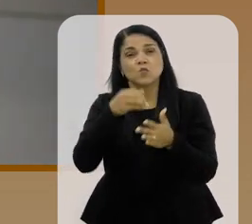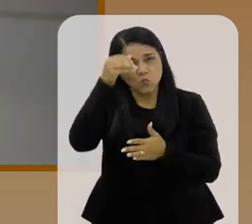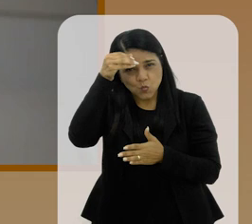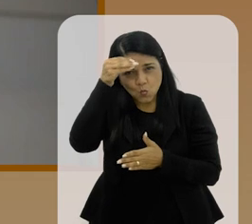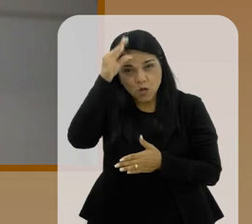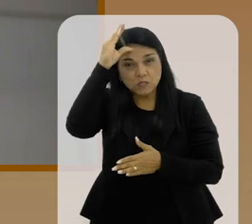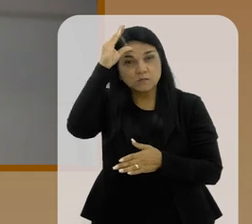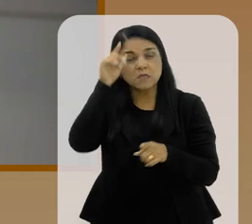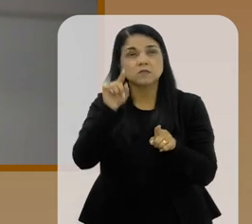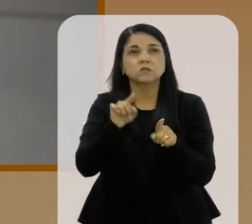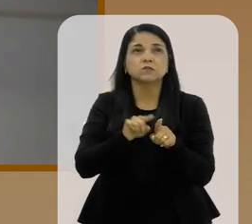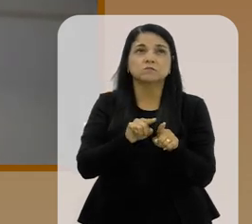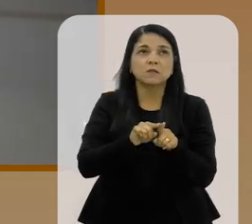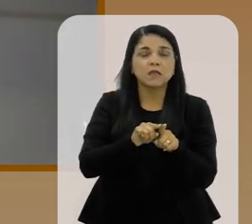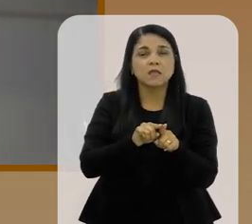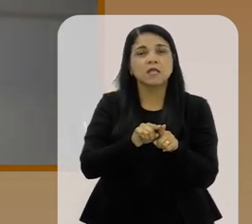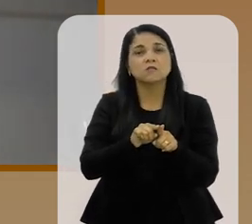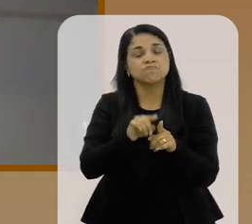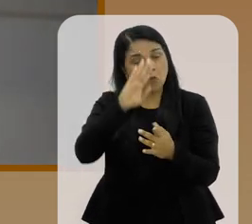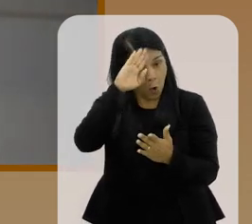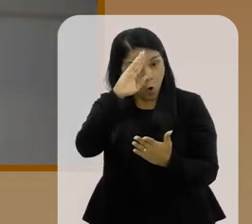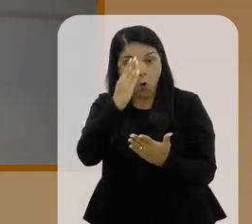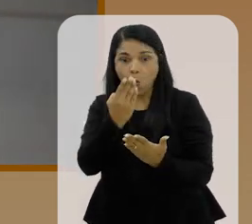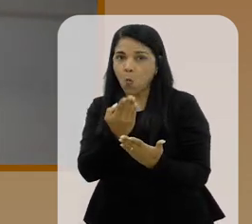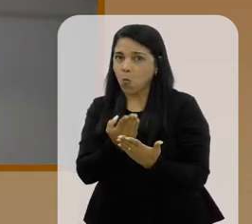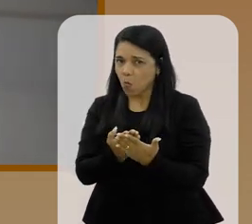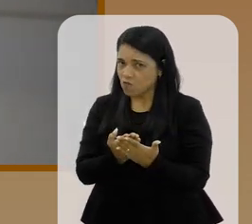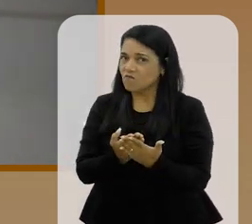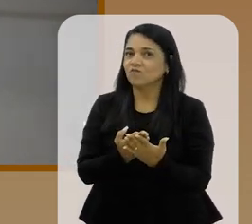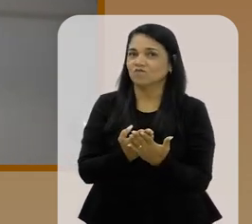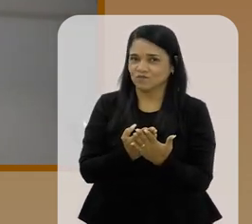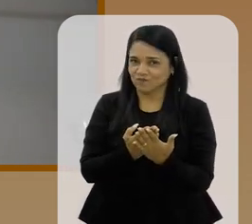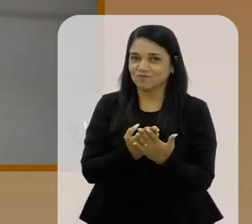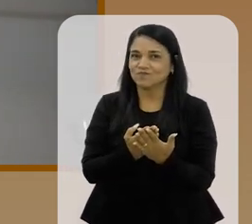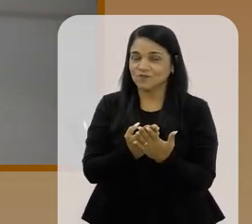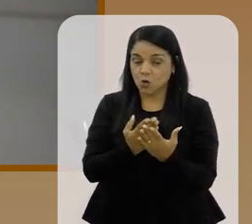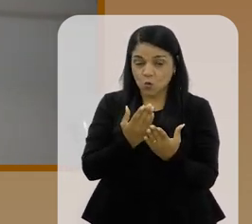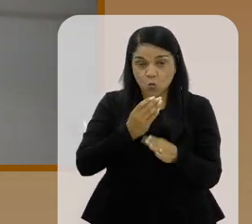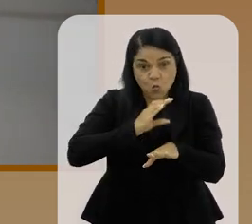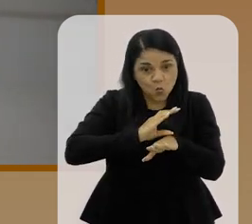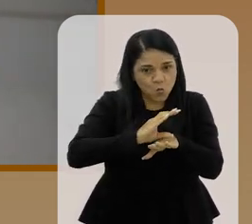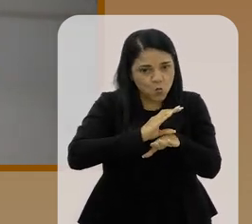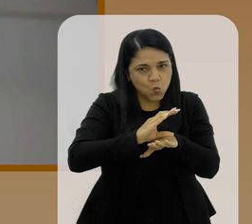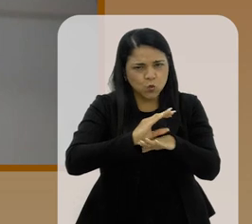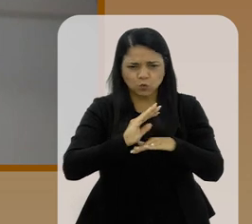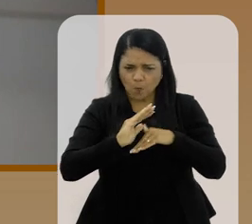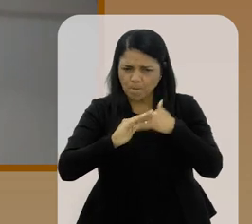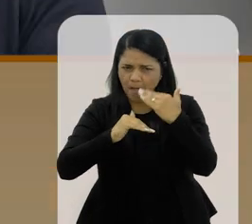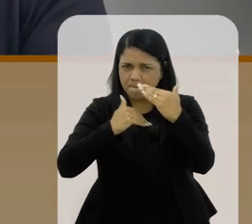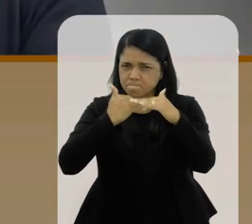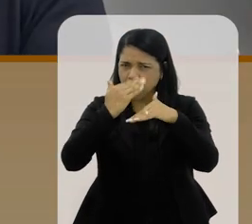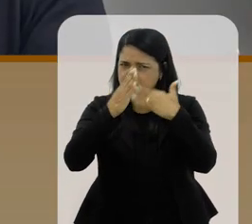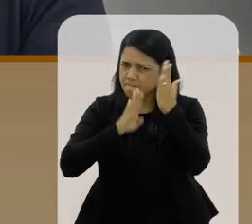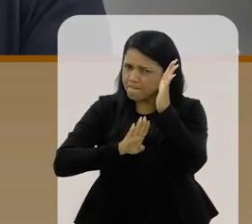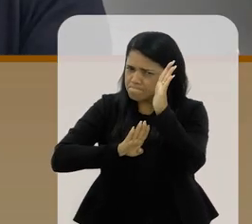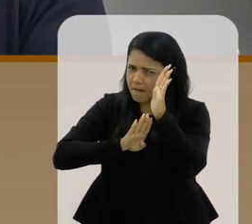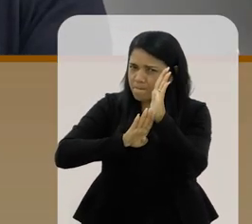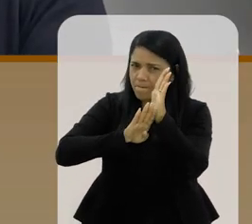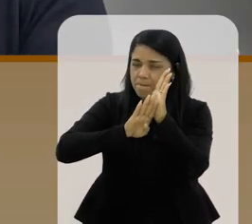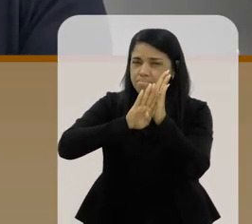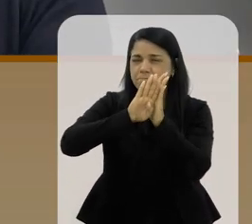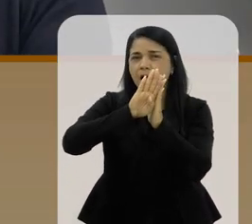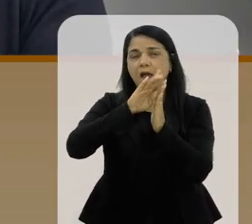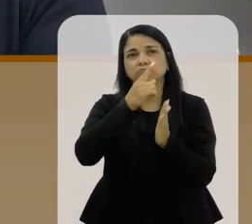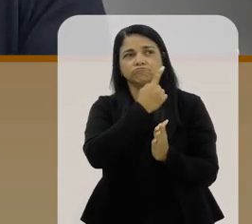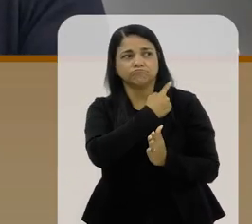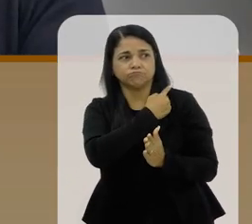esse conhecimento, teve já um pouco ganhar confiança no para você começar a fazer cursos mais avançados.